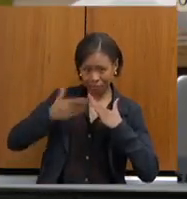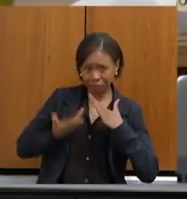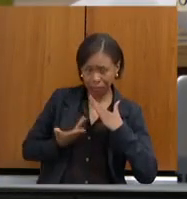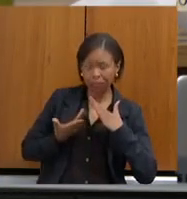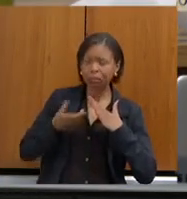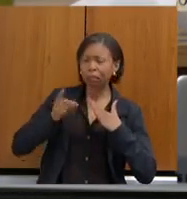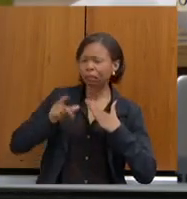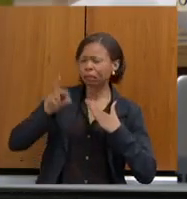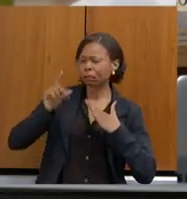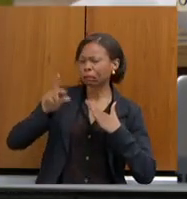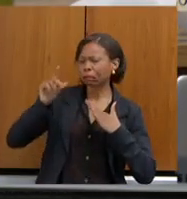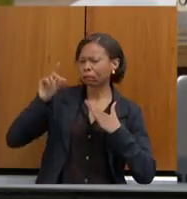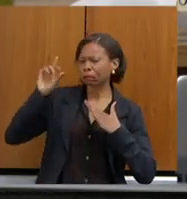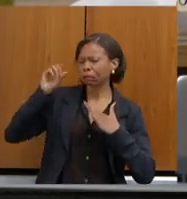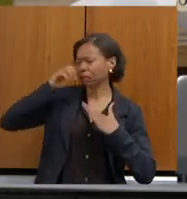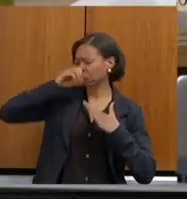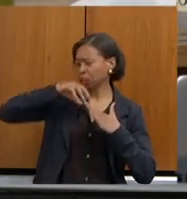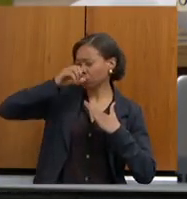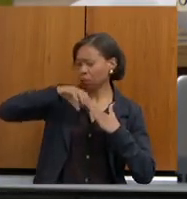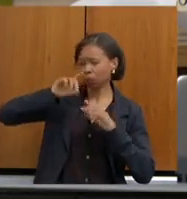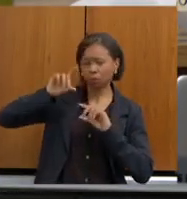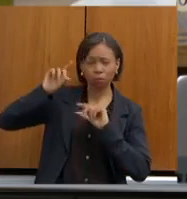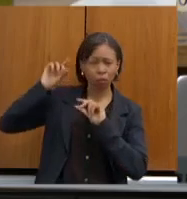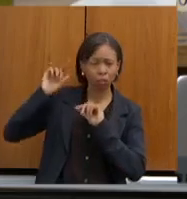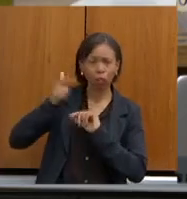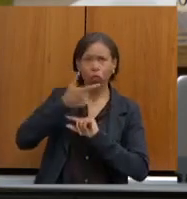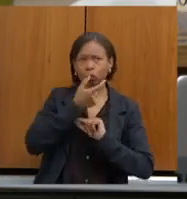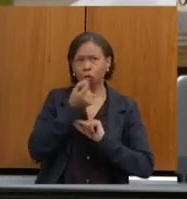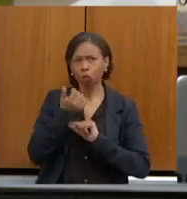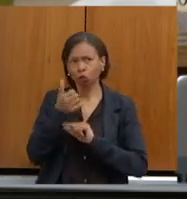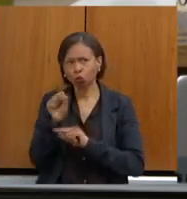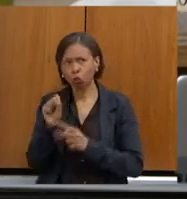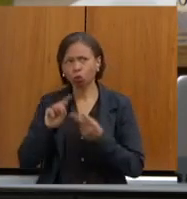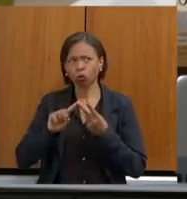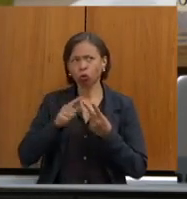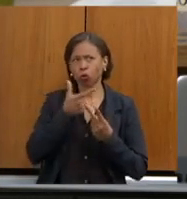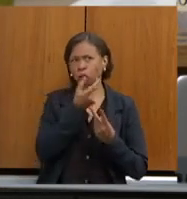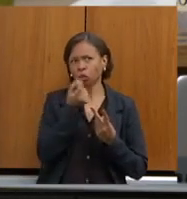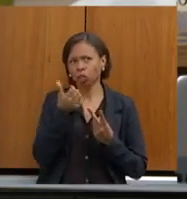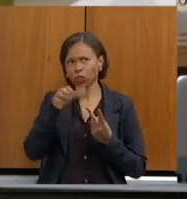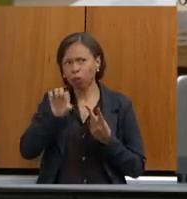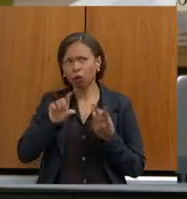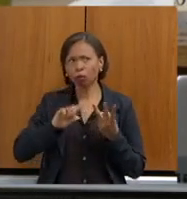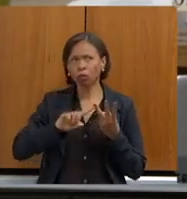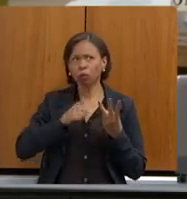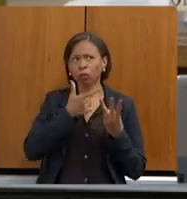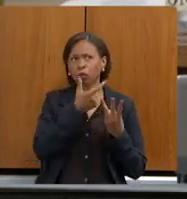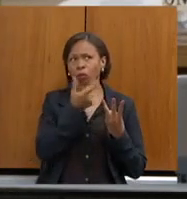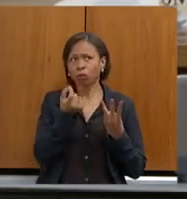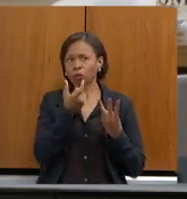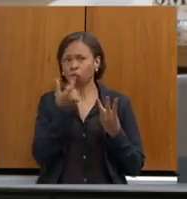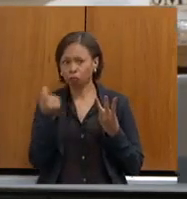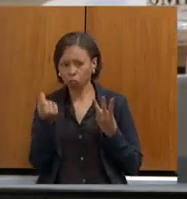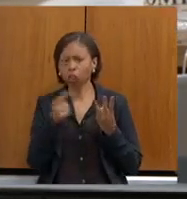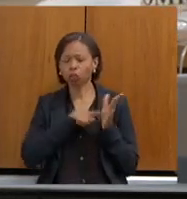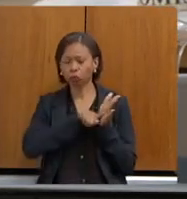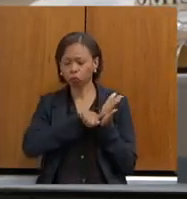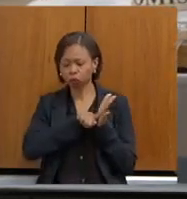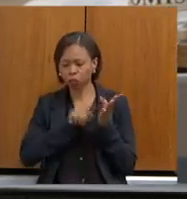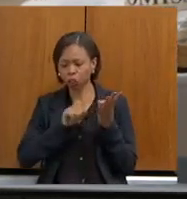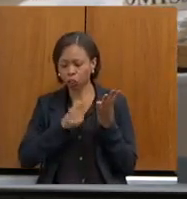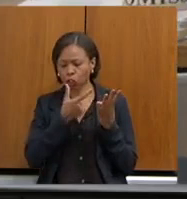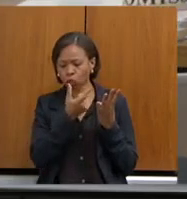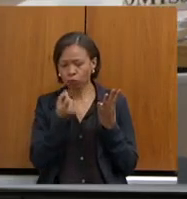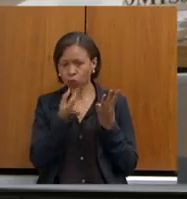trabalhado só nós temos aqui dados de 2018 2019 2020 bom e dois